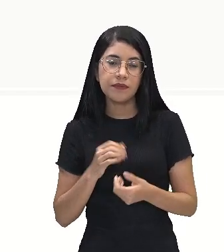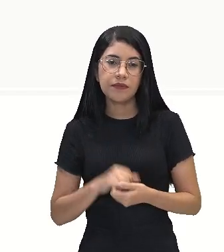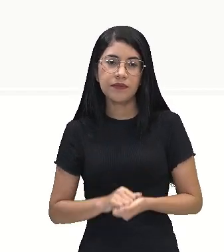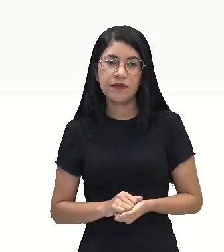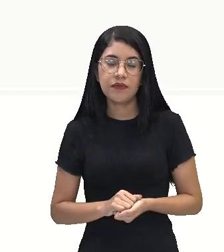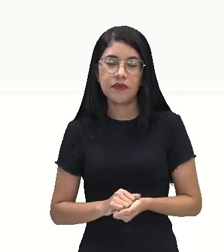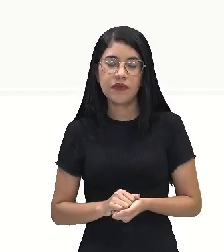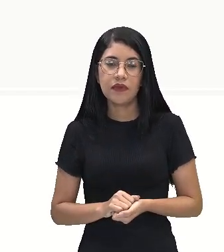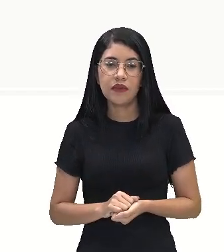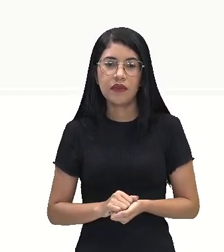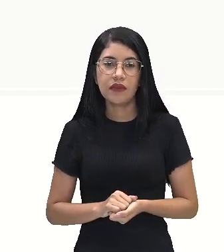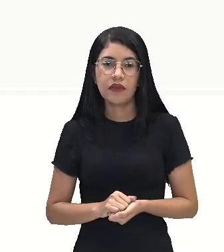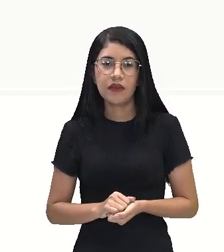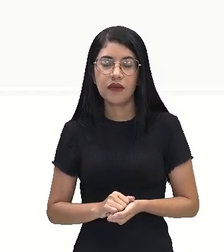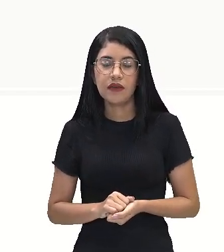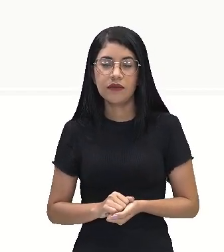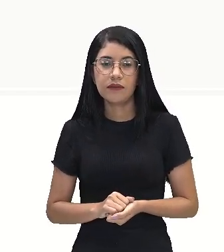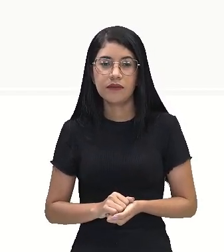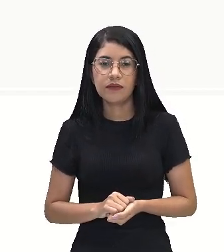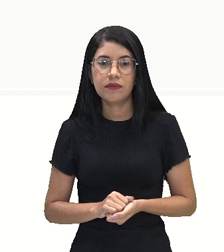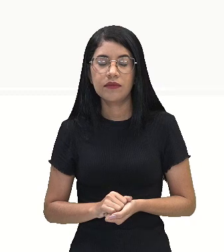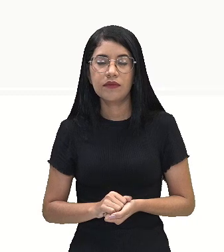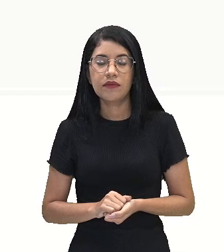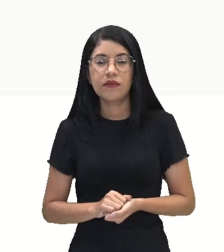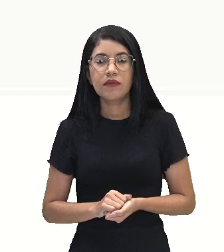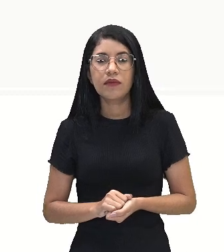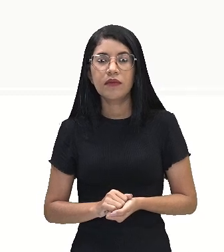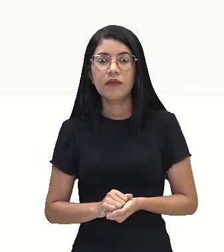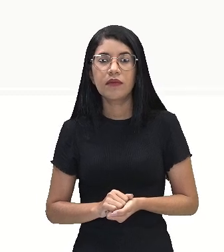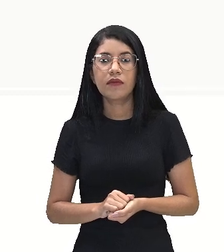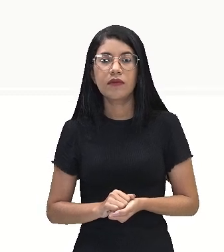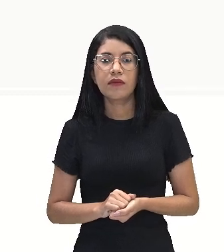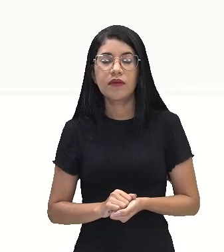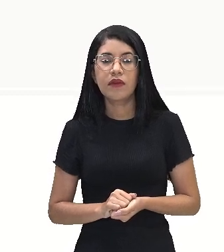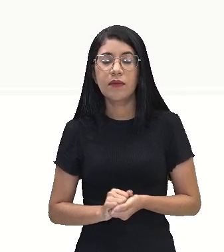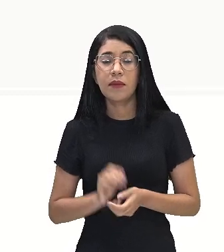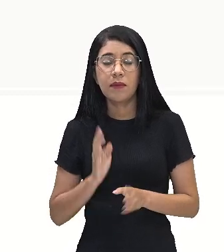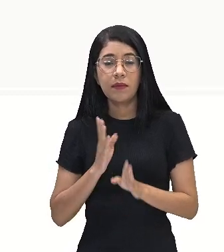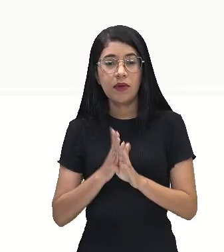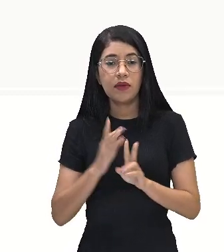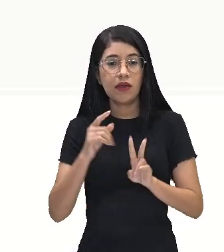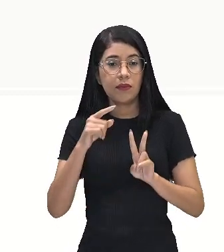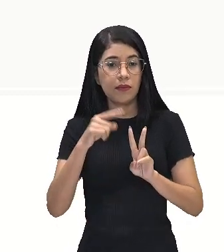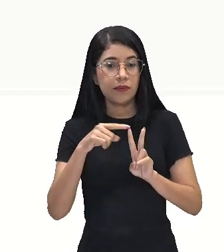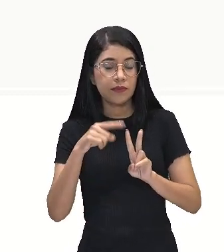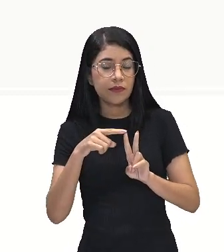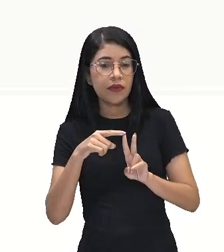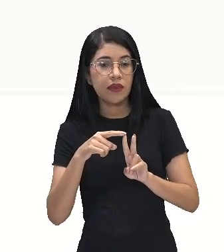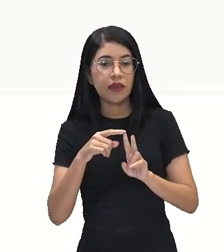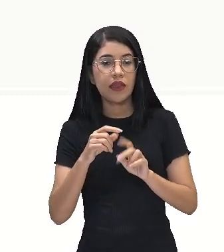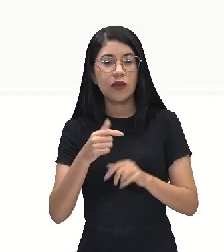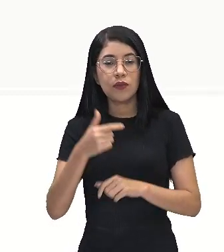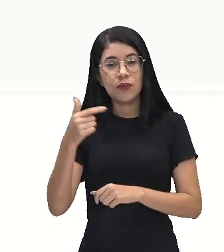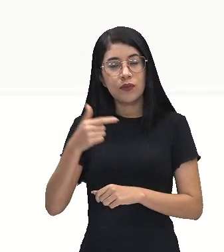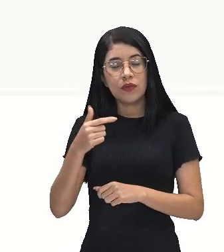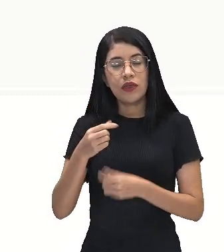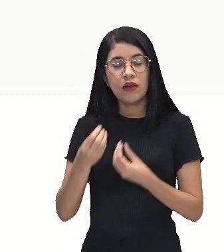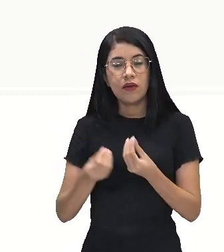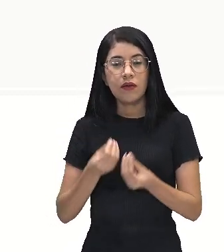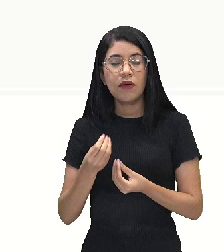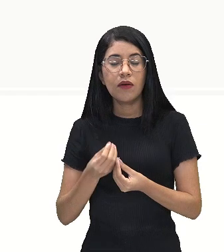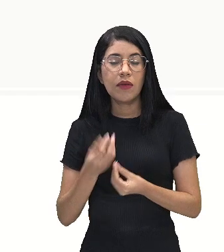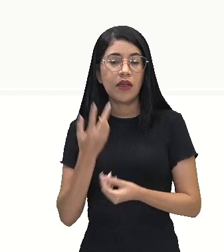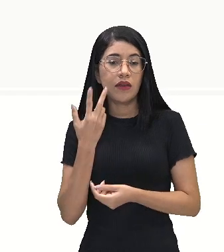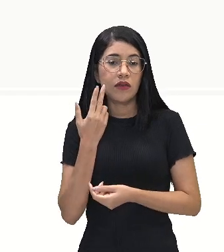o cálculo para determinar as raízes de uma equação do segundo grau. É tão